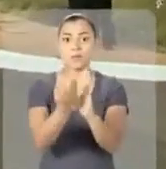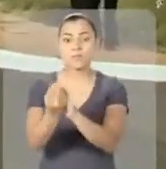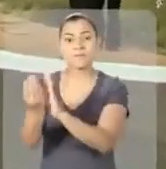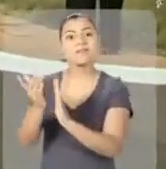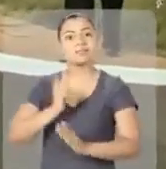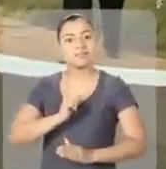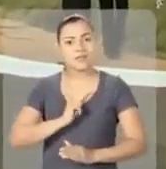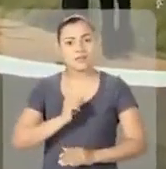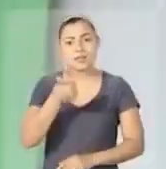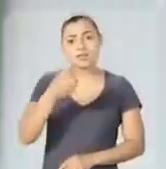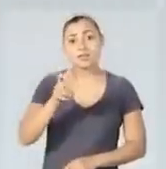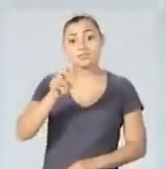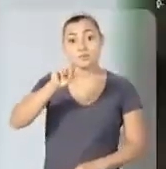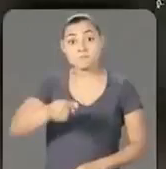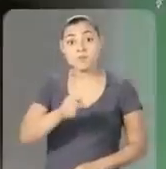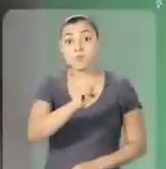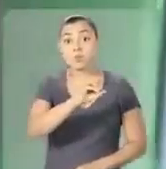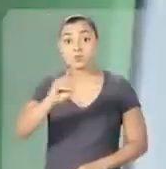presídios foram construídos.